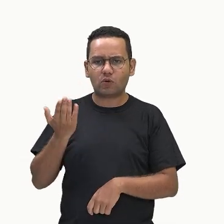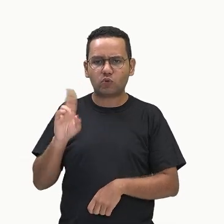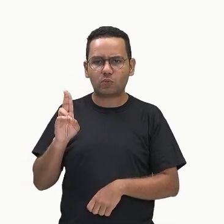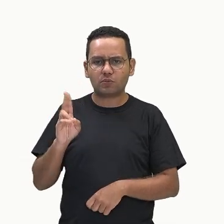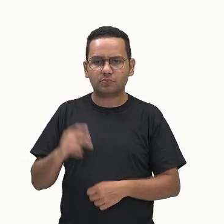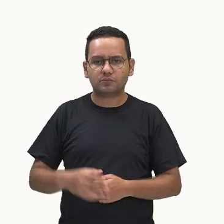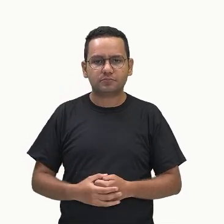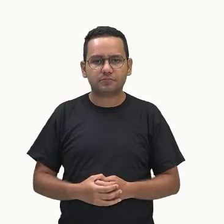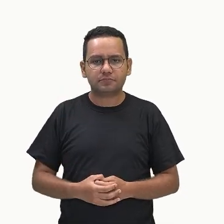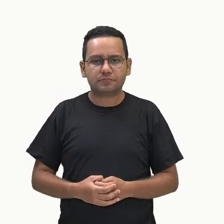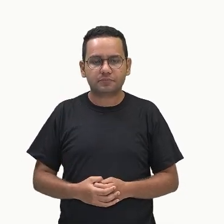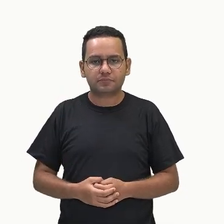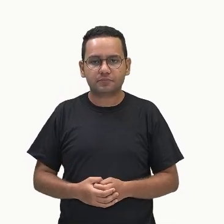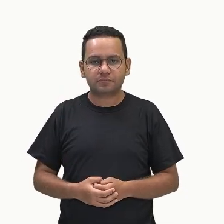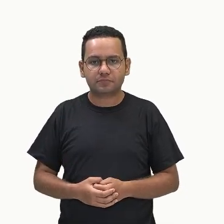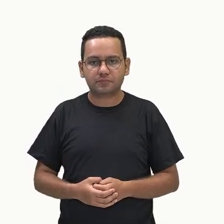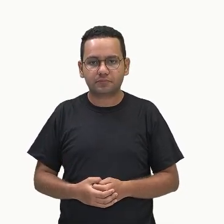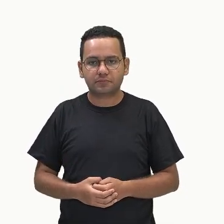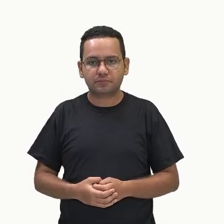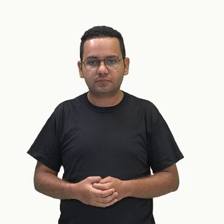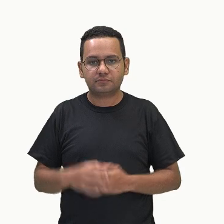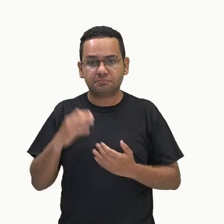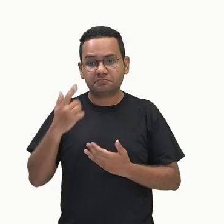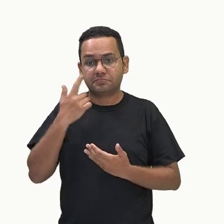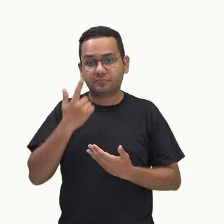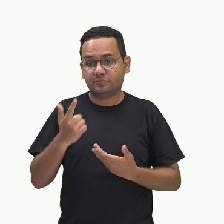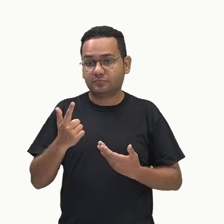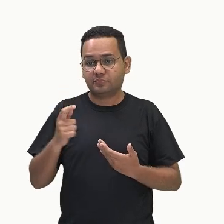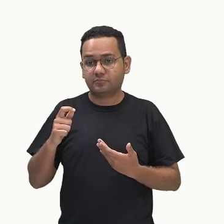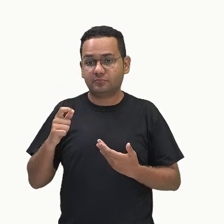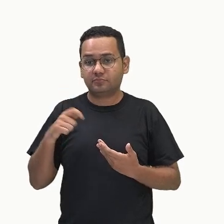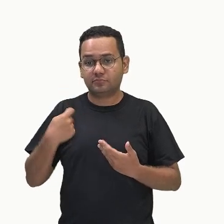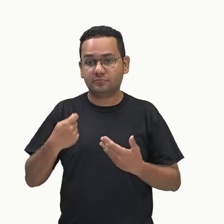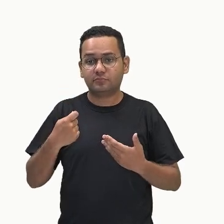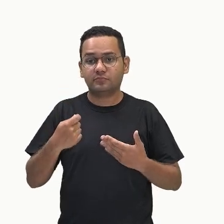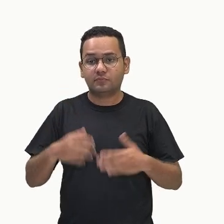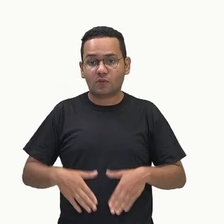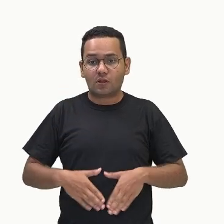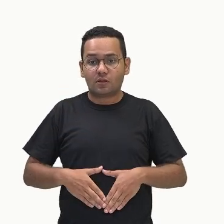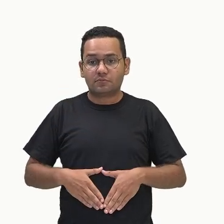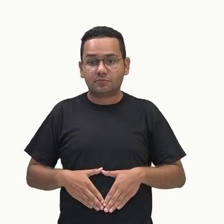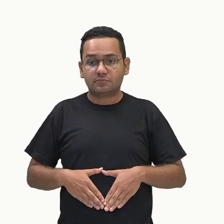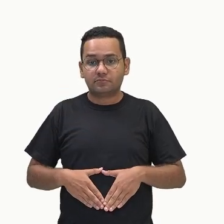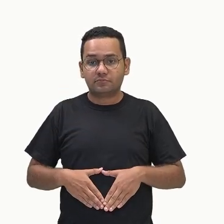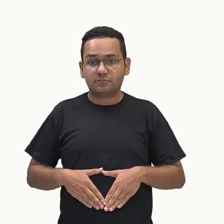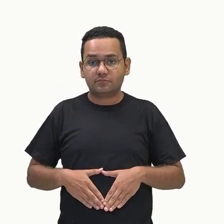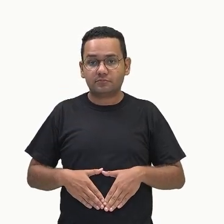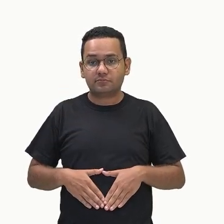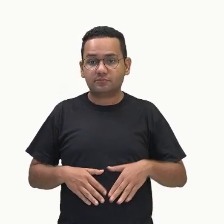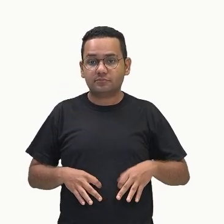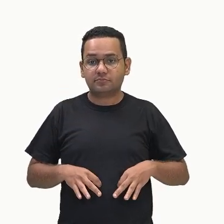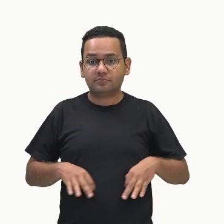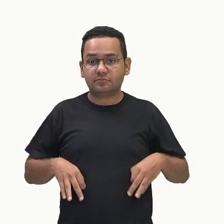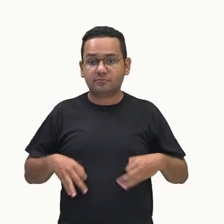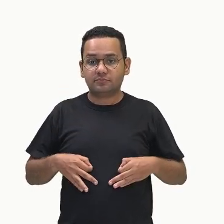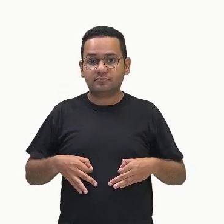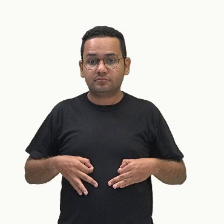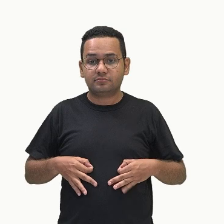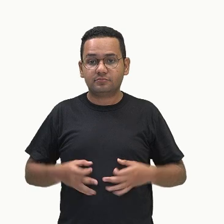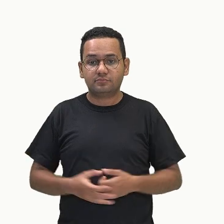está demonstrando? É um ovário, é um aparelho reprodutor.